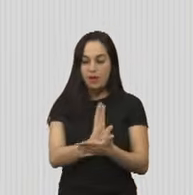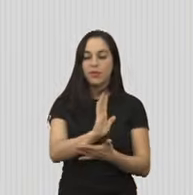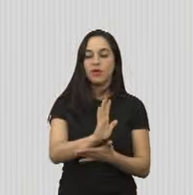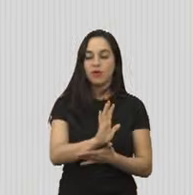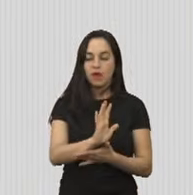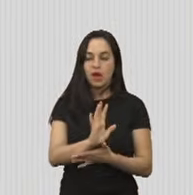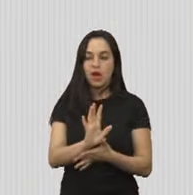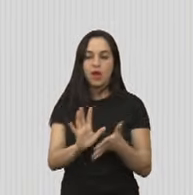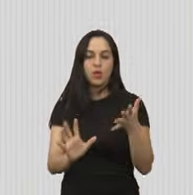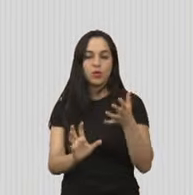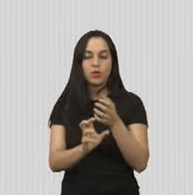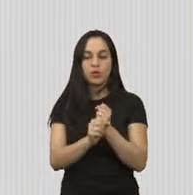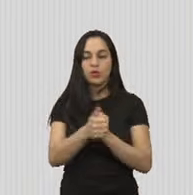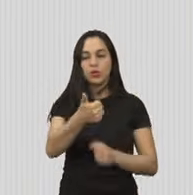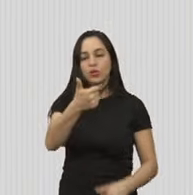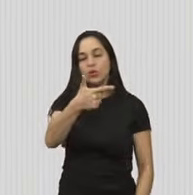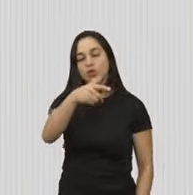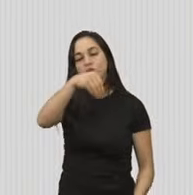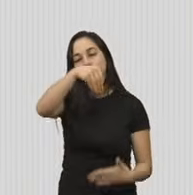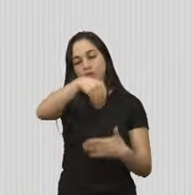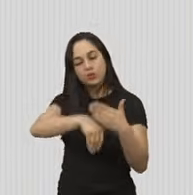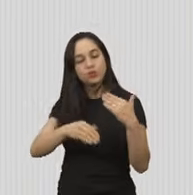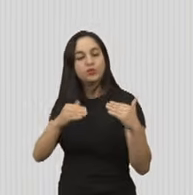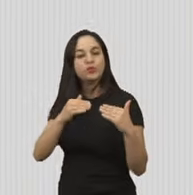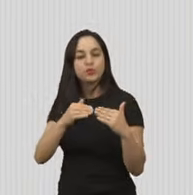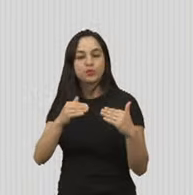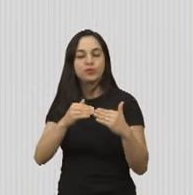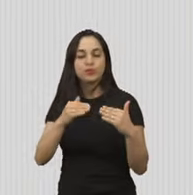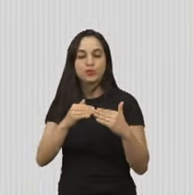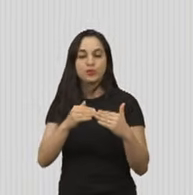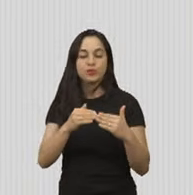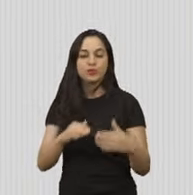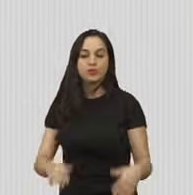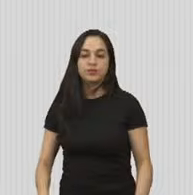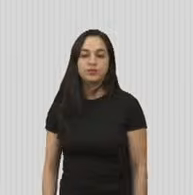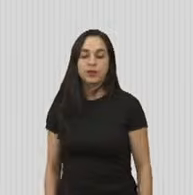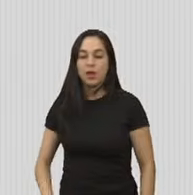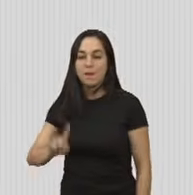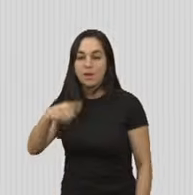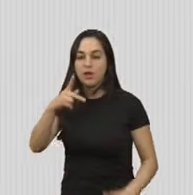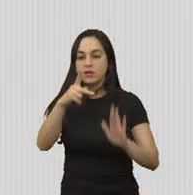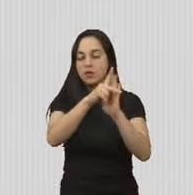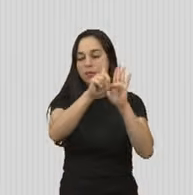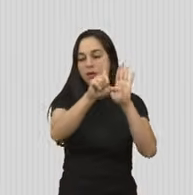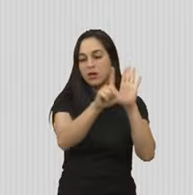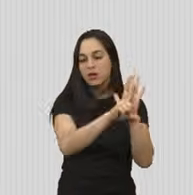por 12 votos favoráveis. Próximo